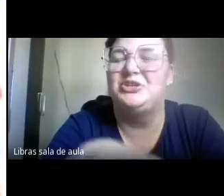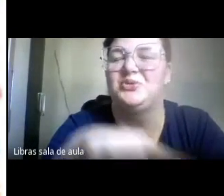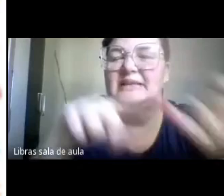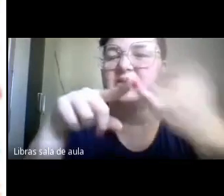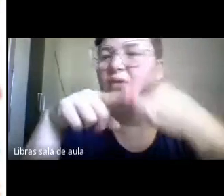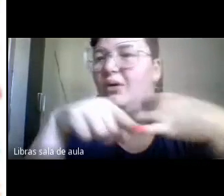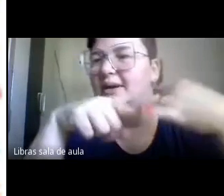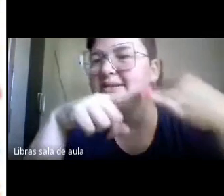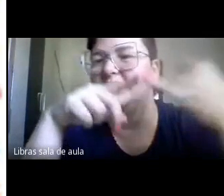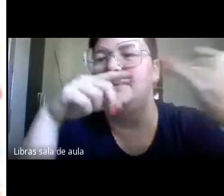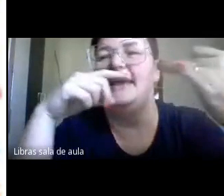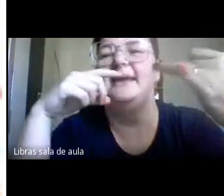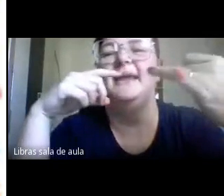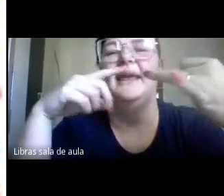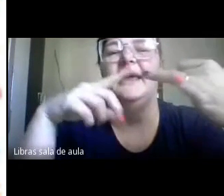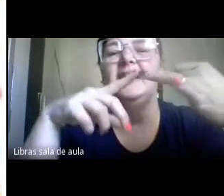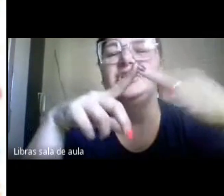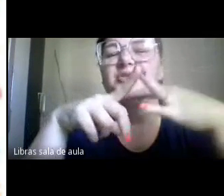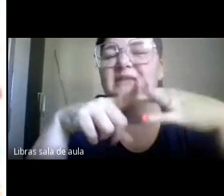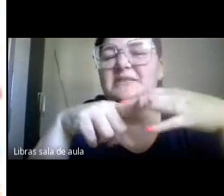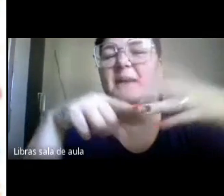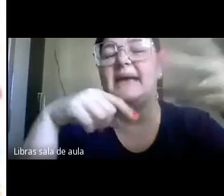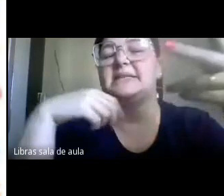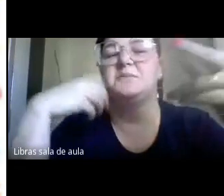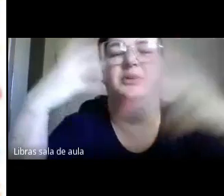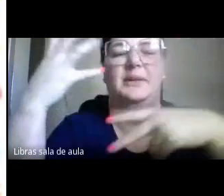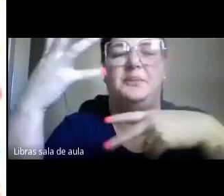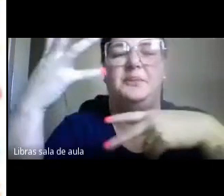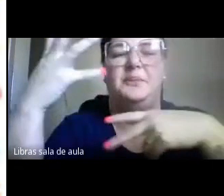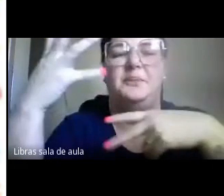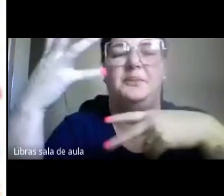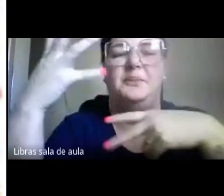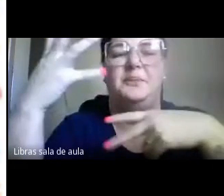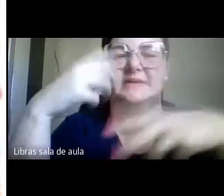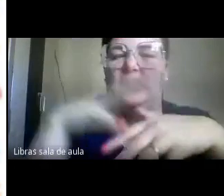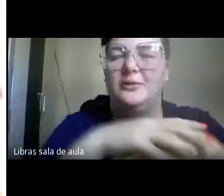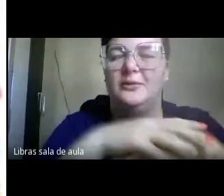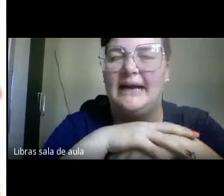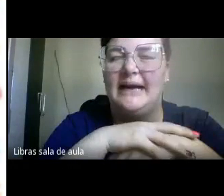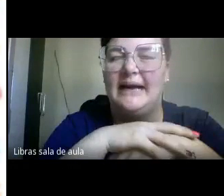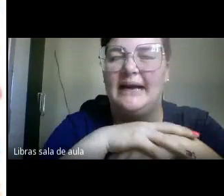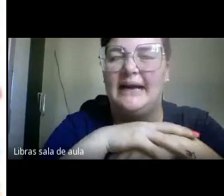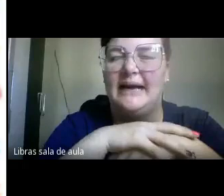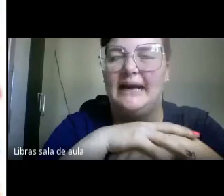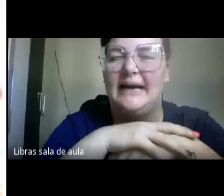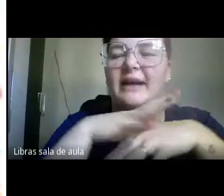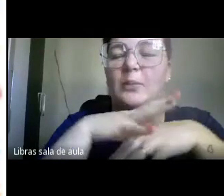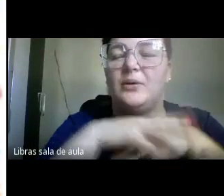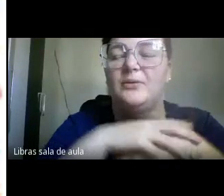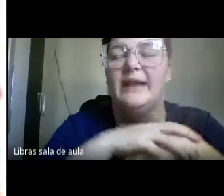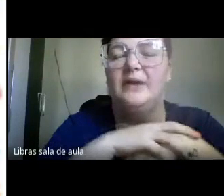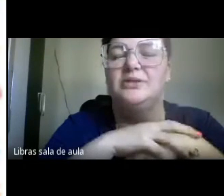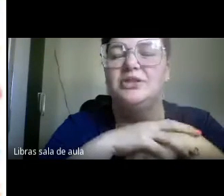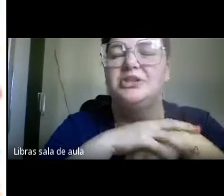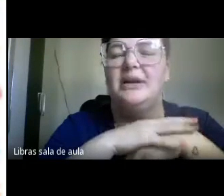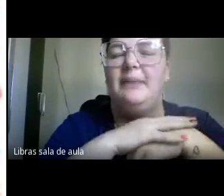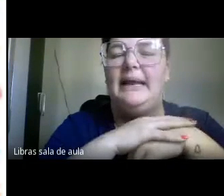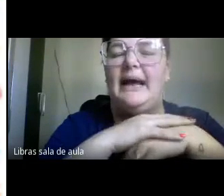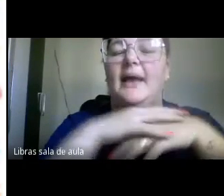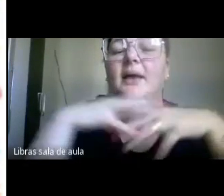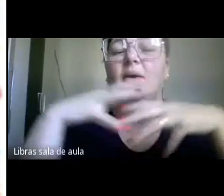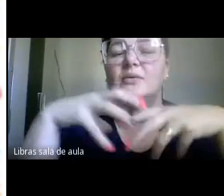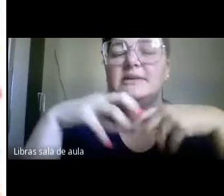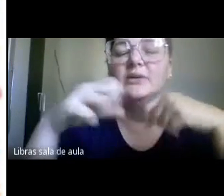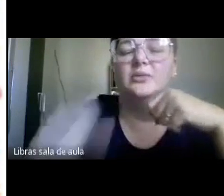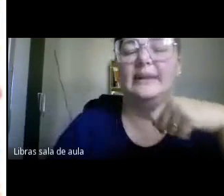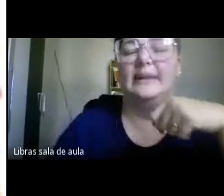a gente usa as cores também, a gente usa as peças, porque depois eles adoram montar, né, e fica muito legal de a gente